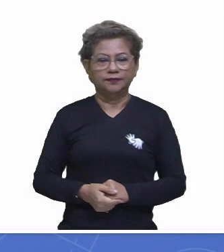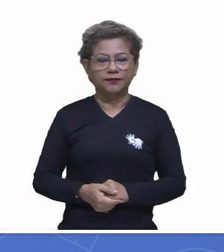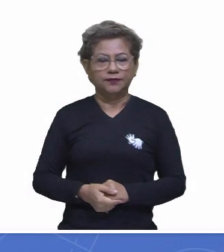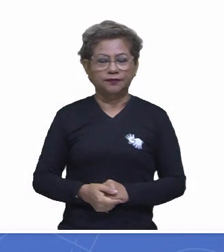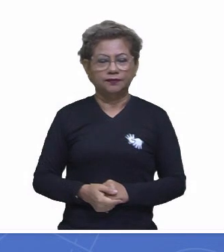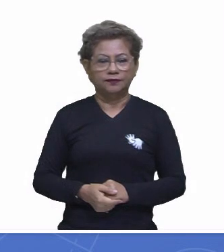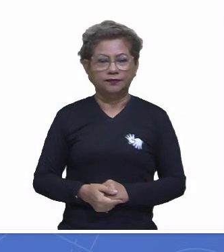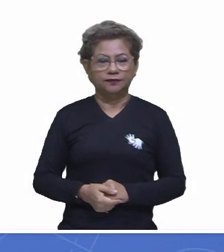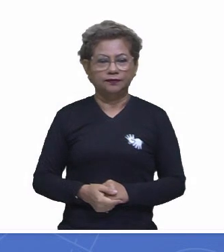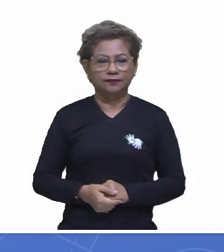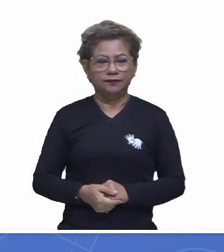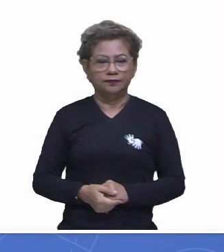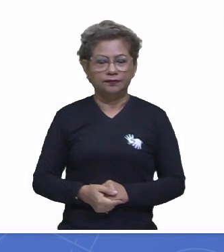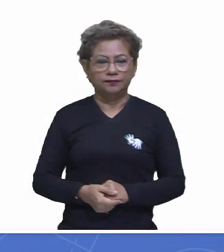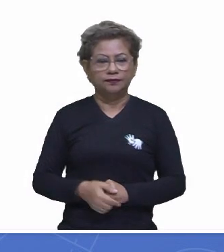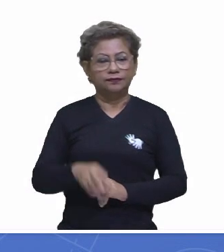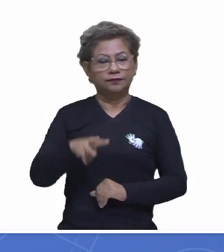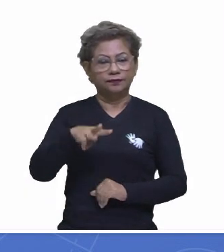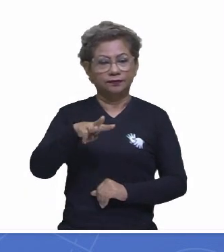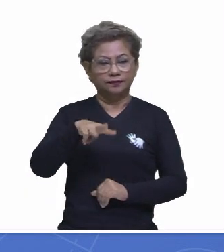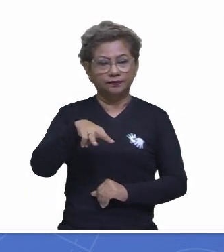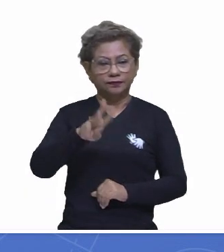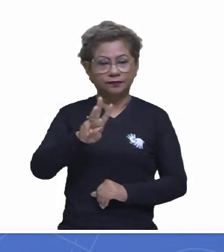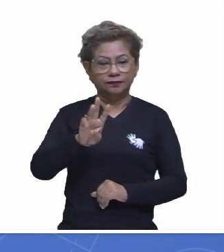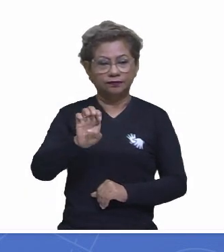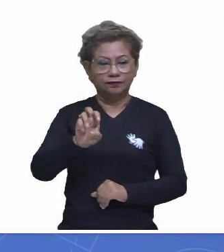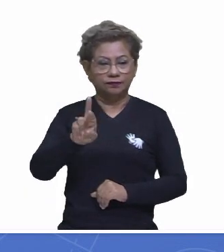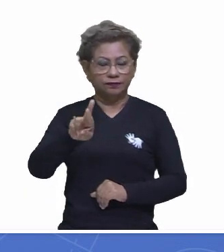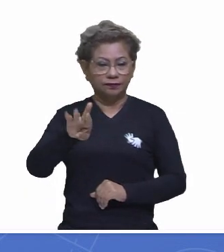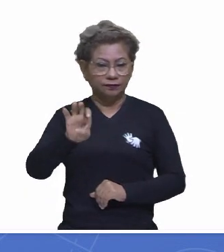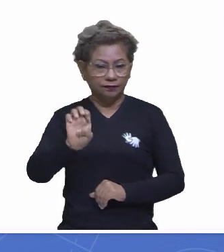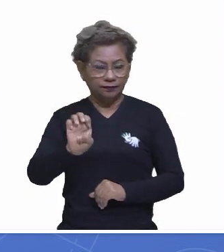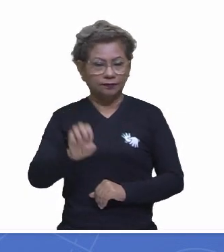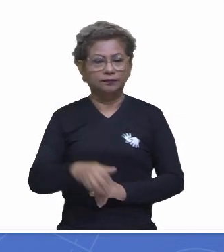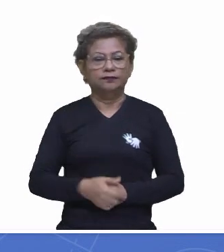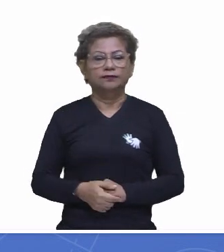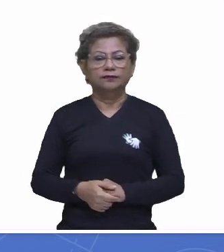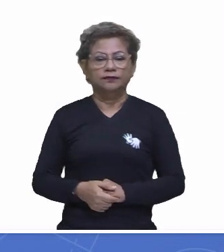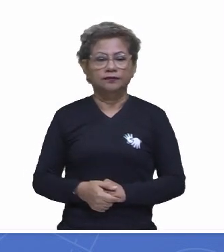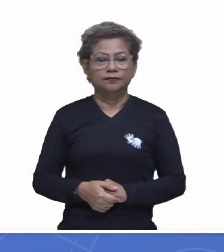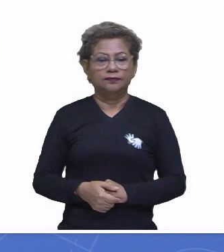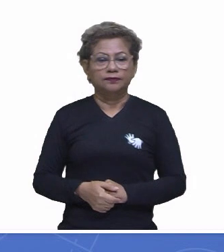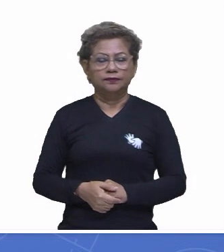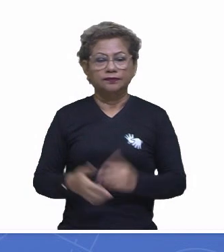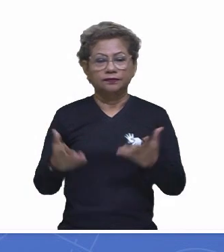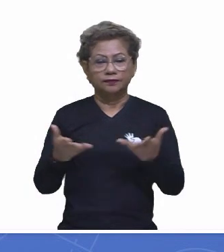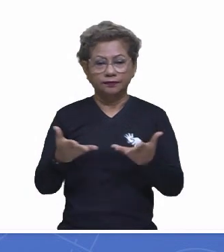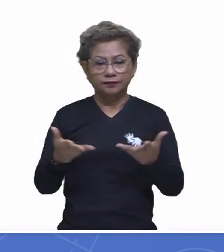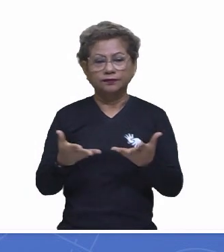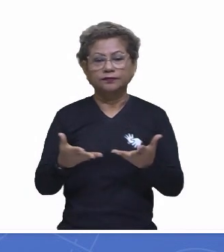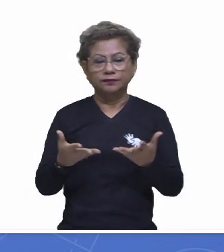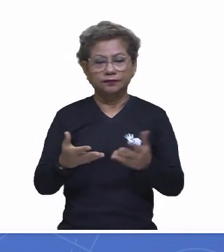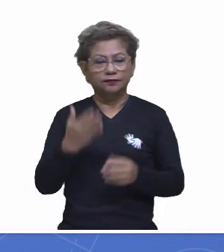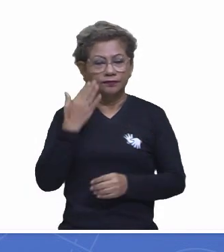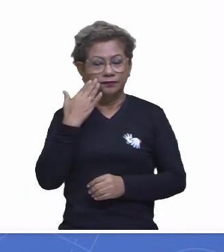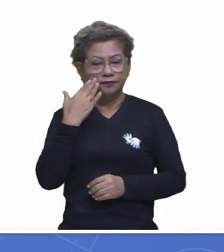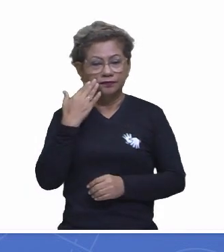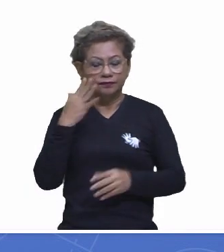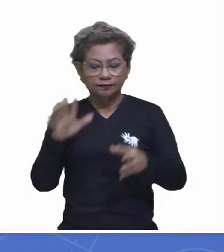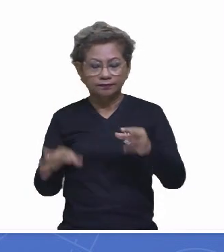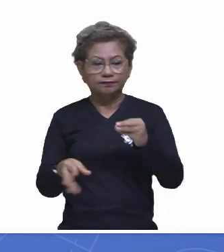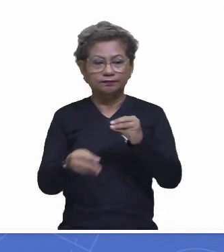nós temos were. E aí o verbo play, né, acrescido então